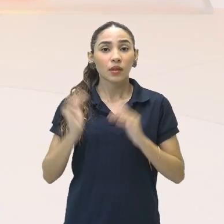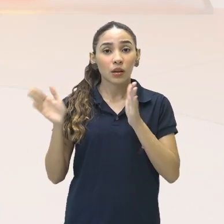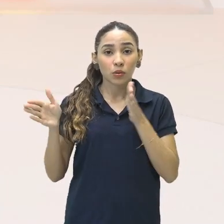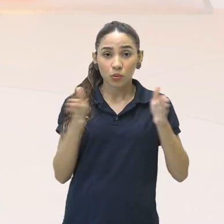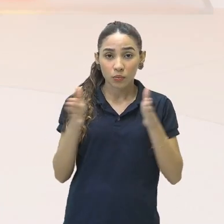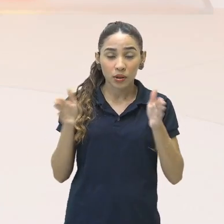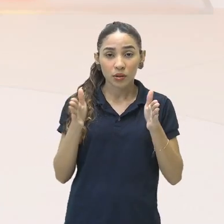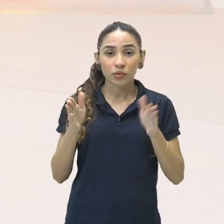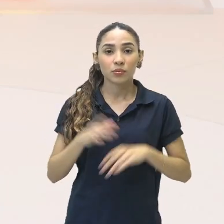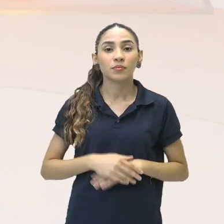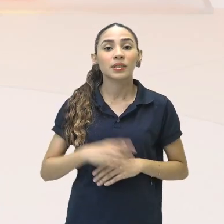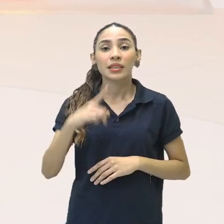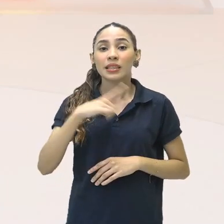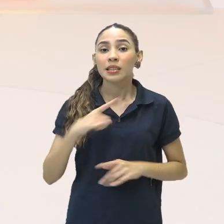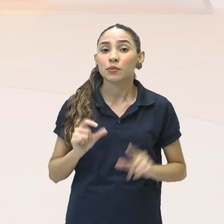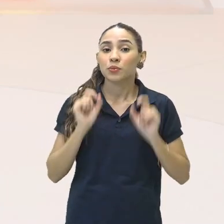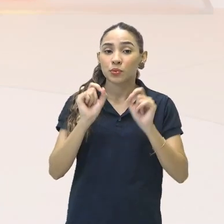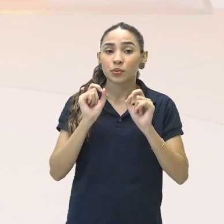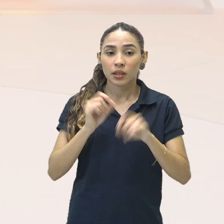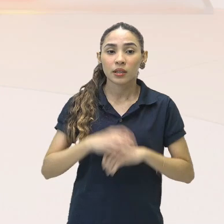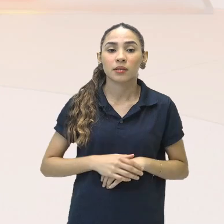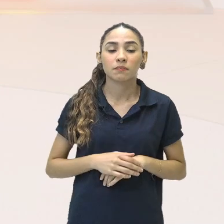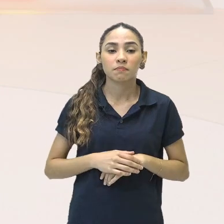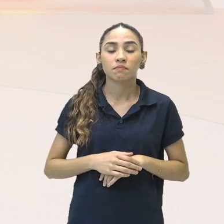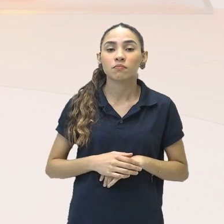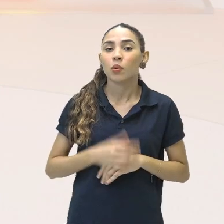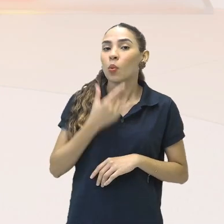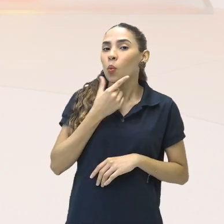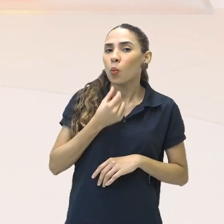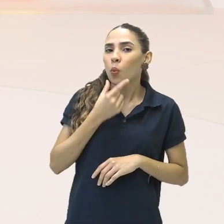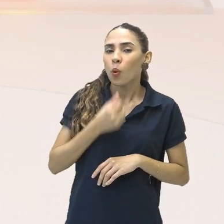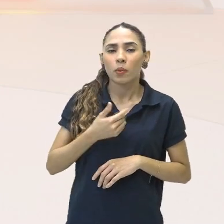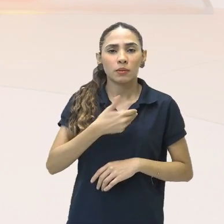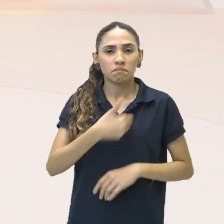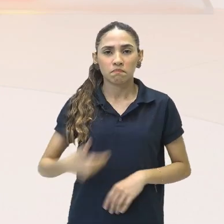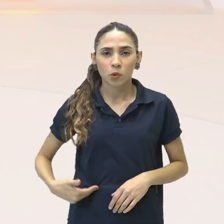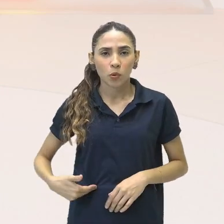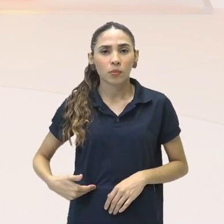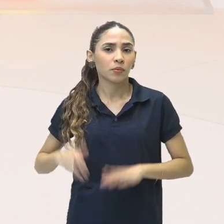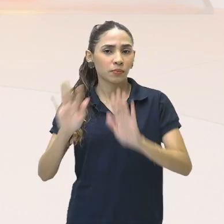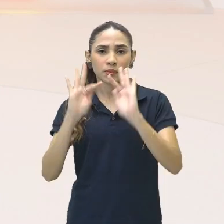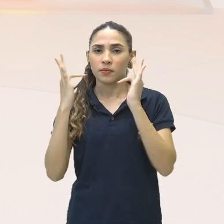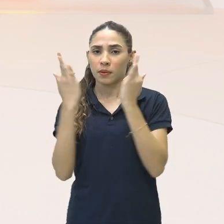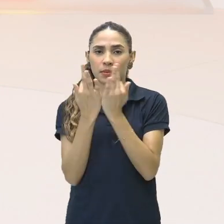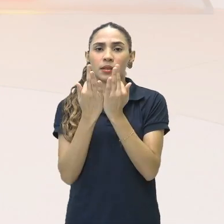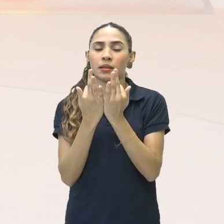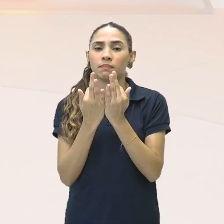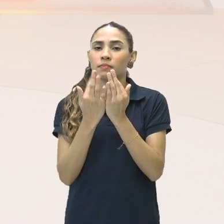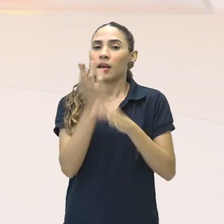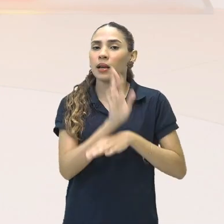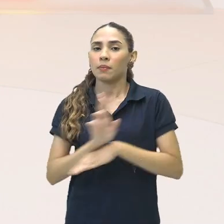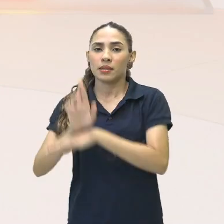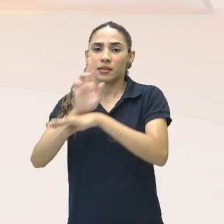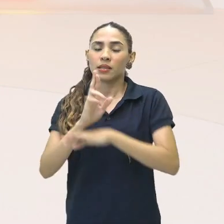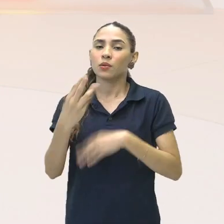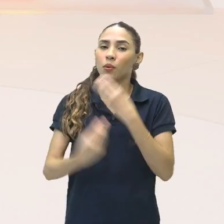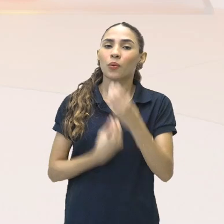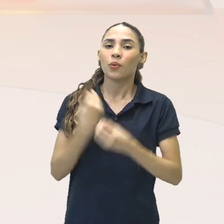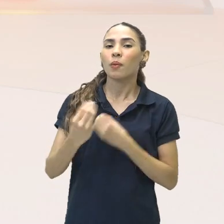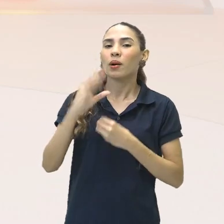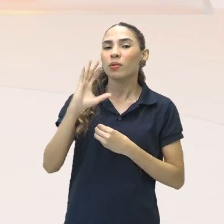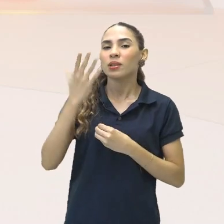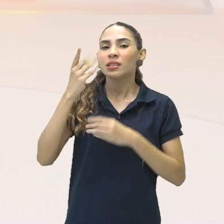período, em que nós temos aqui, né, um funcionário, né, público e sua família, representando como é que acontecia